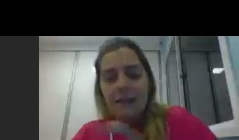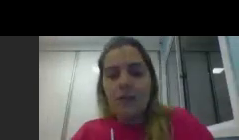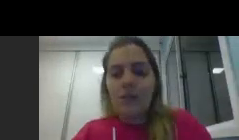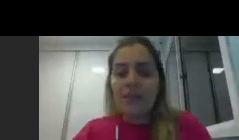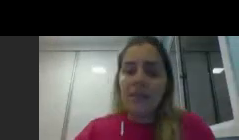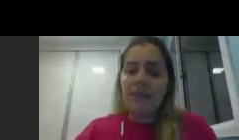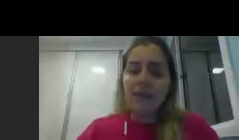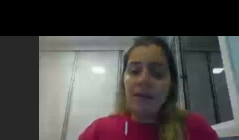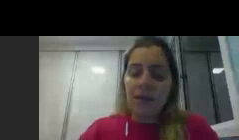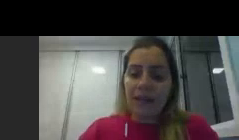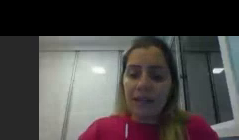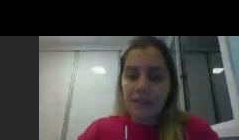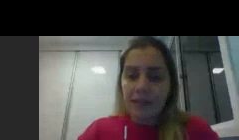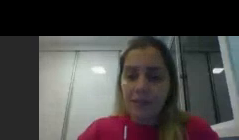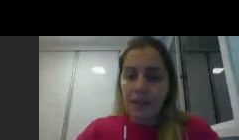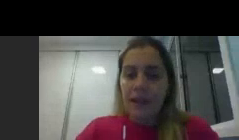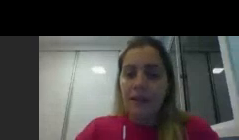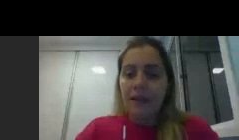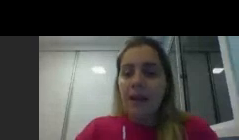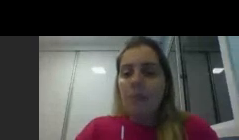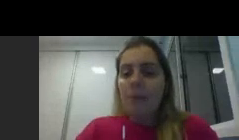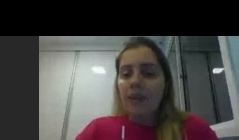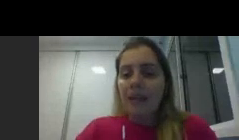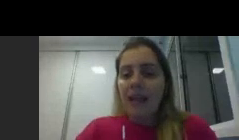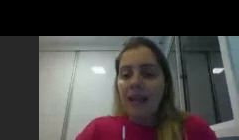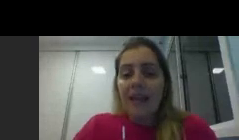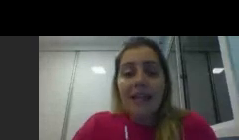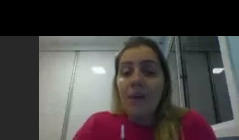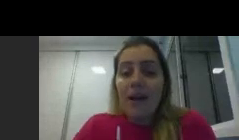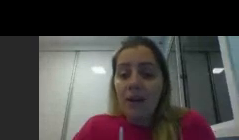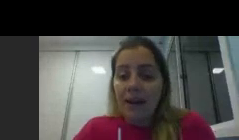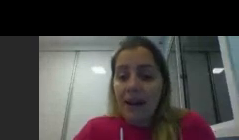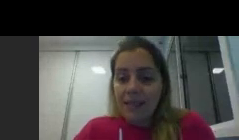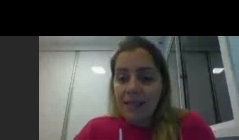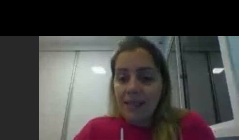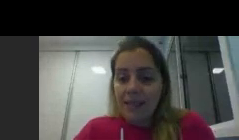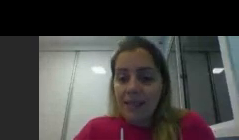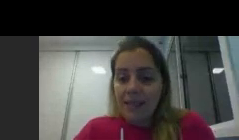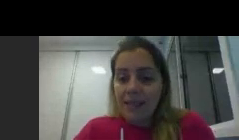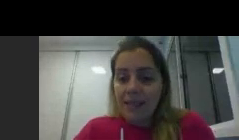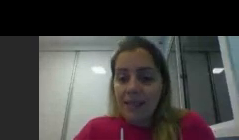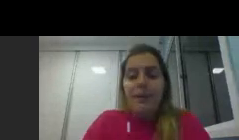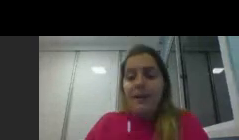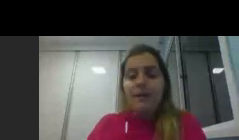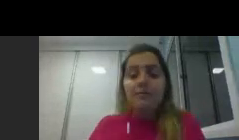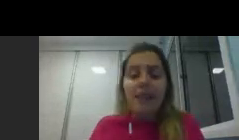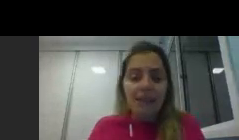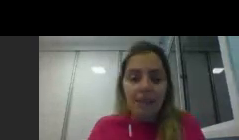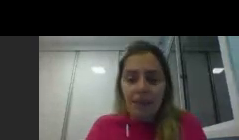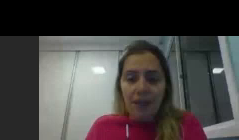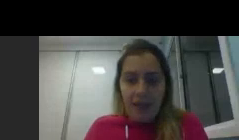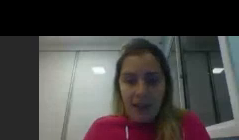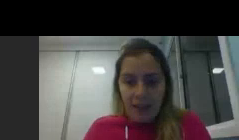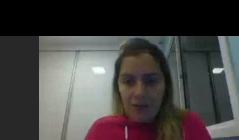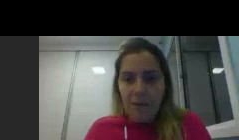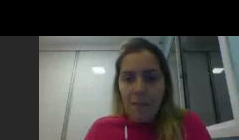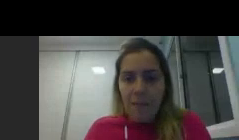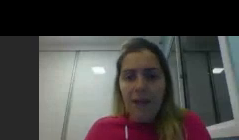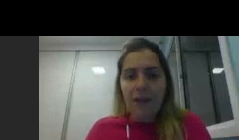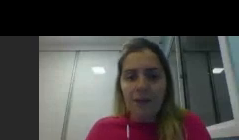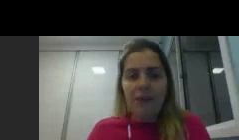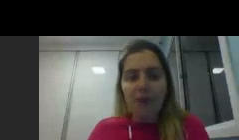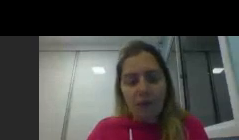ataca o sistema sanguíneo da criança, tá? Porque ele não reconhece essa proteína. O corpo da mãe não tem essa proteína